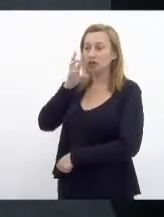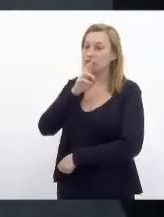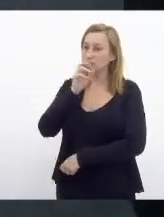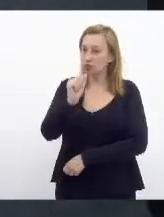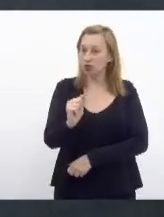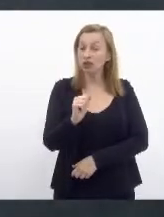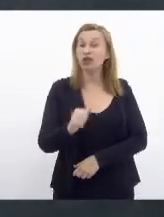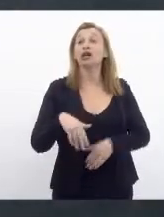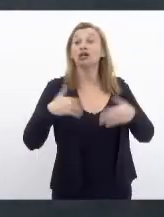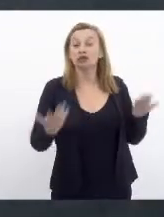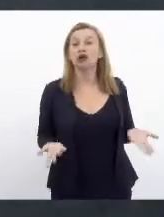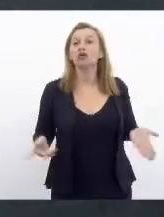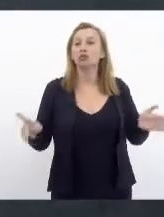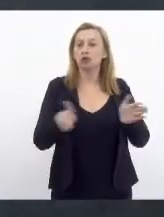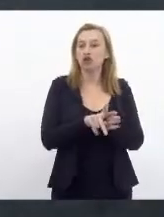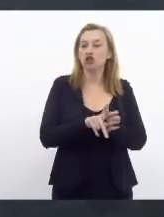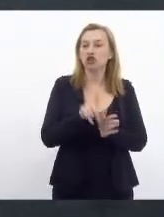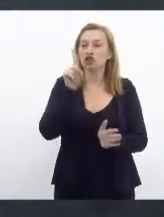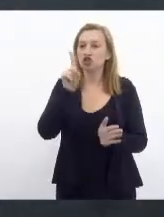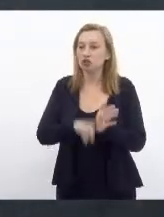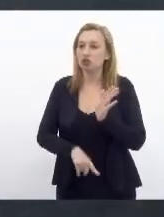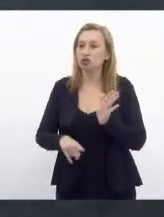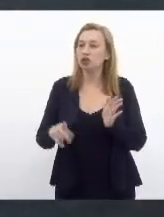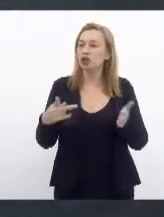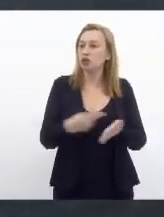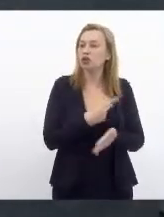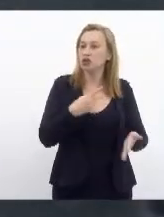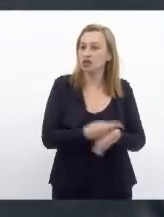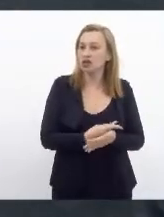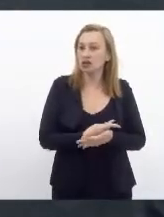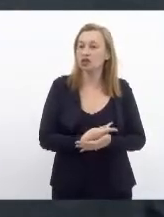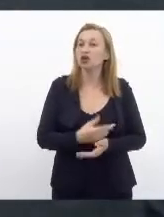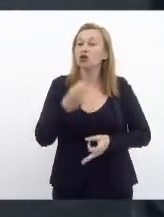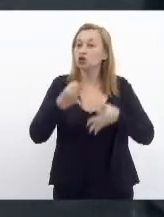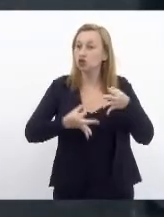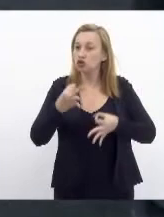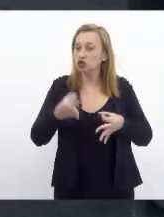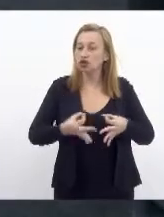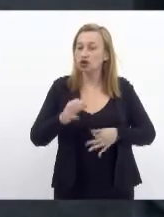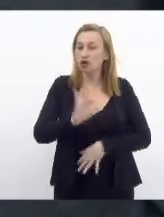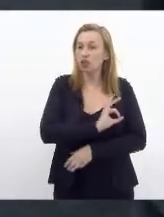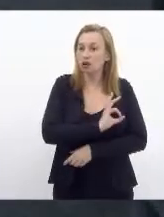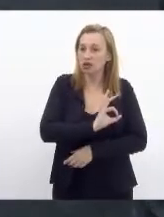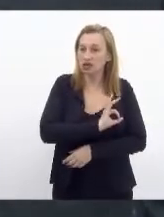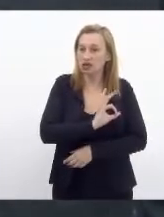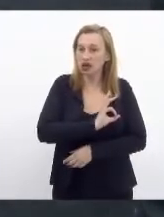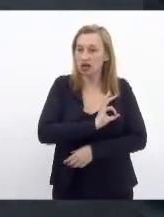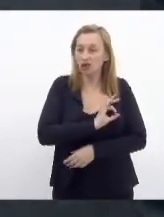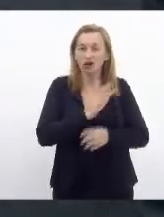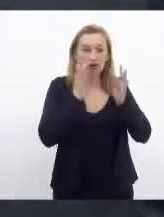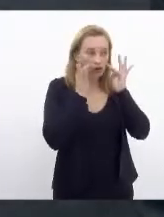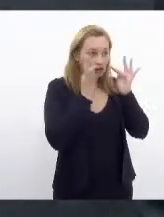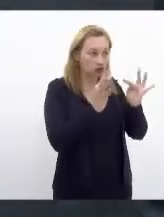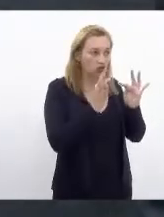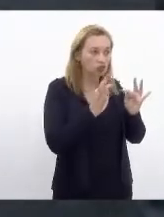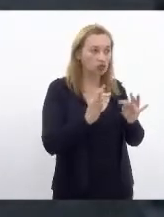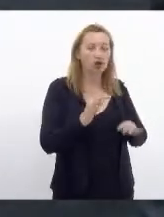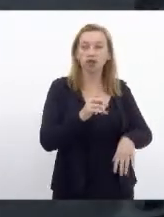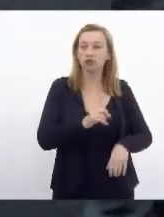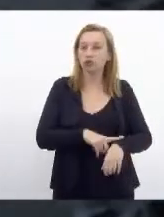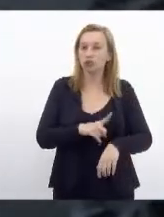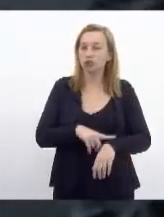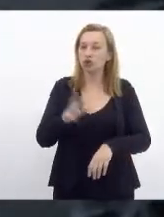o projeto visa minimizar uma das covardias, fazendo jus ao policial que for depor na sua forma, ao RAIS,